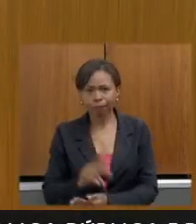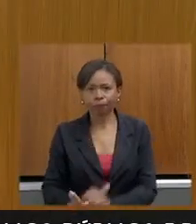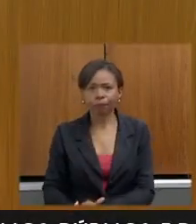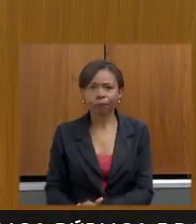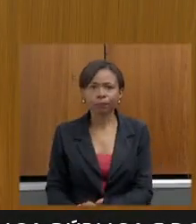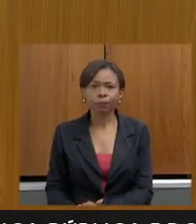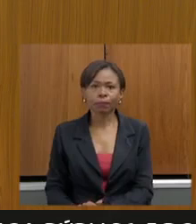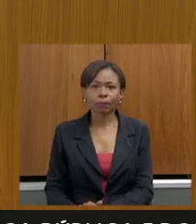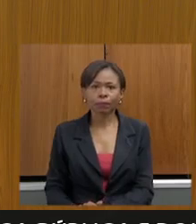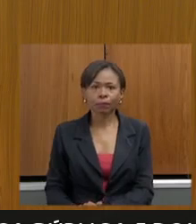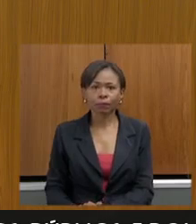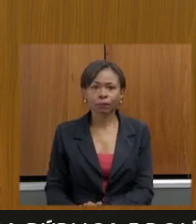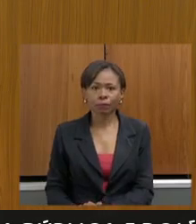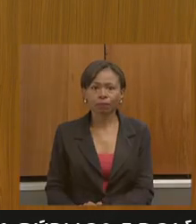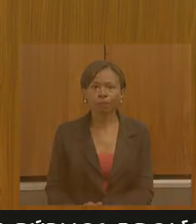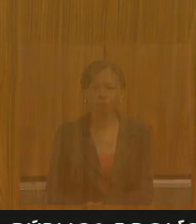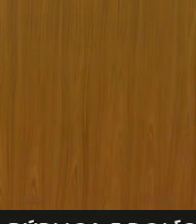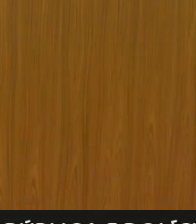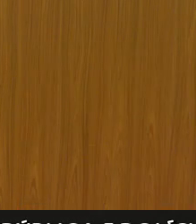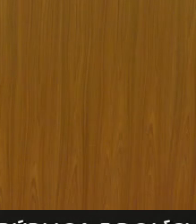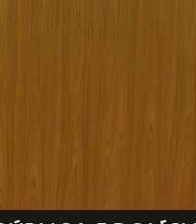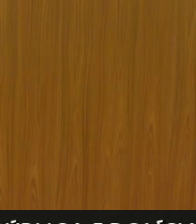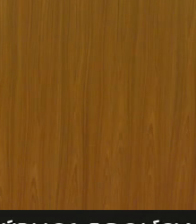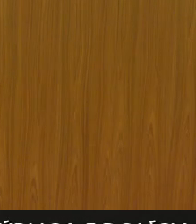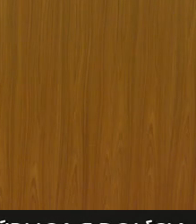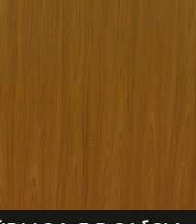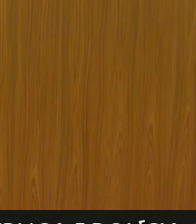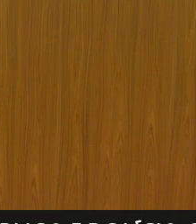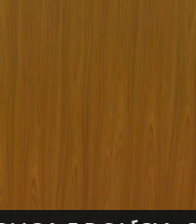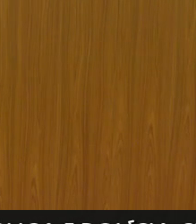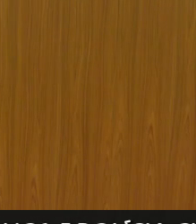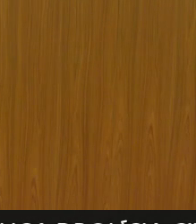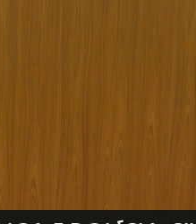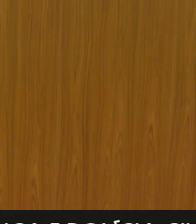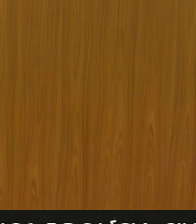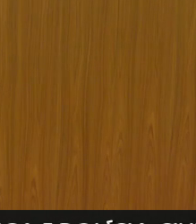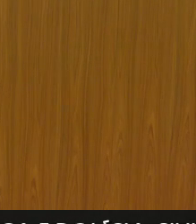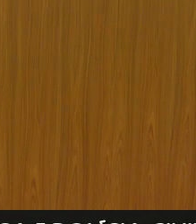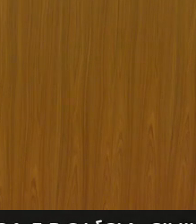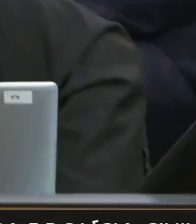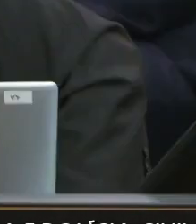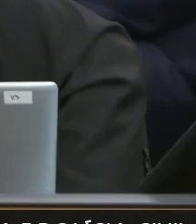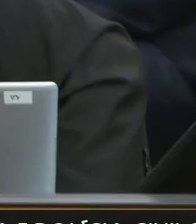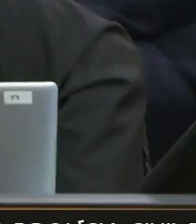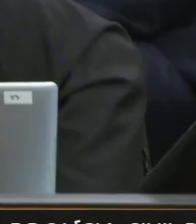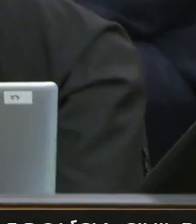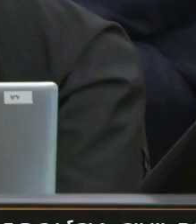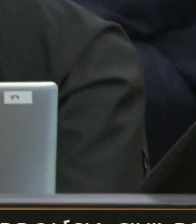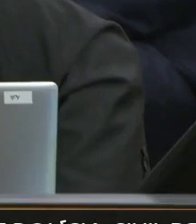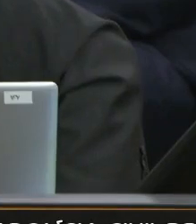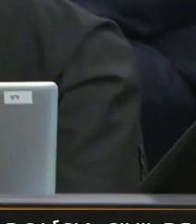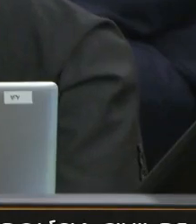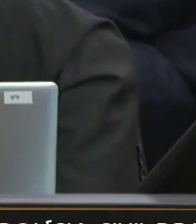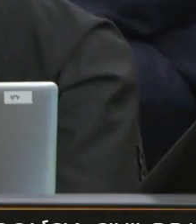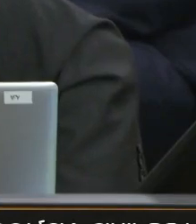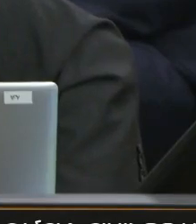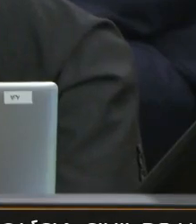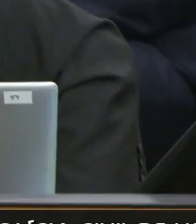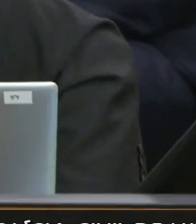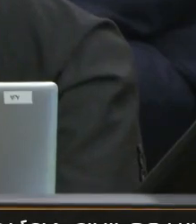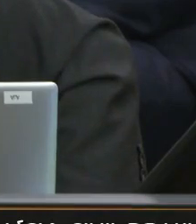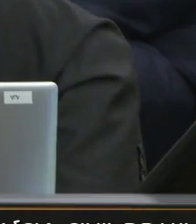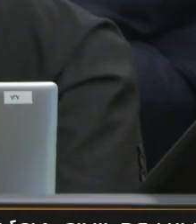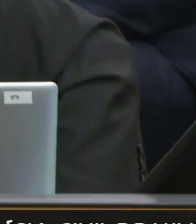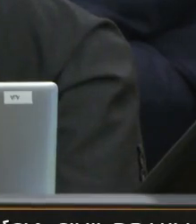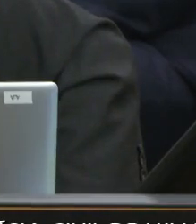palavra agradecemos intervenções o deputado delegado ele grilo e passamos as palavras ilustre